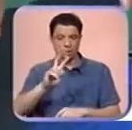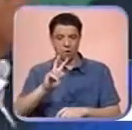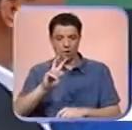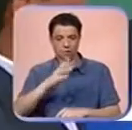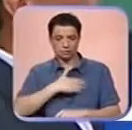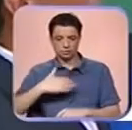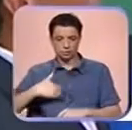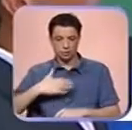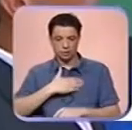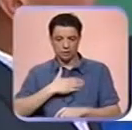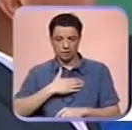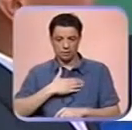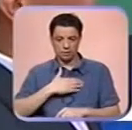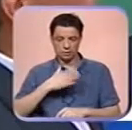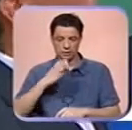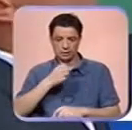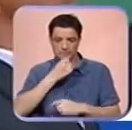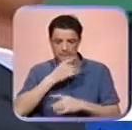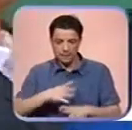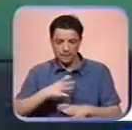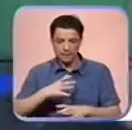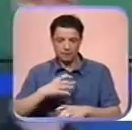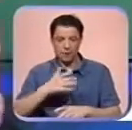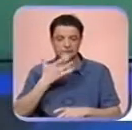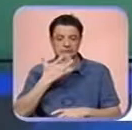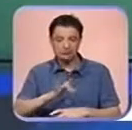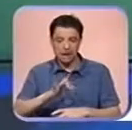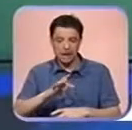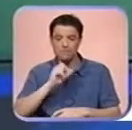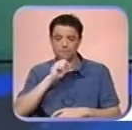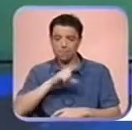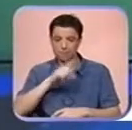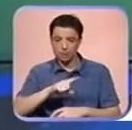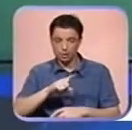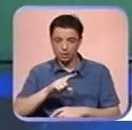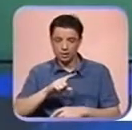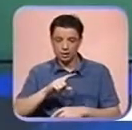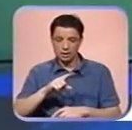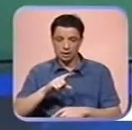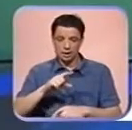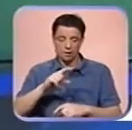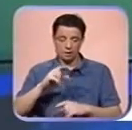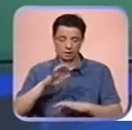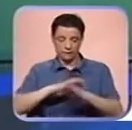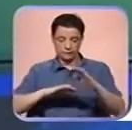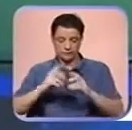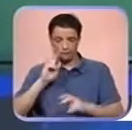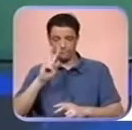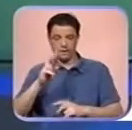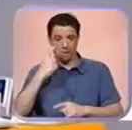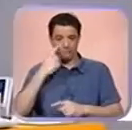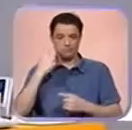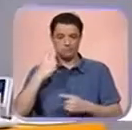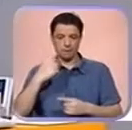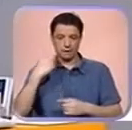ver. Mas se tiver uma exudação, uma perda de líquido, uma pequena hemorragia, essas, se forem centrais, vão fazer com que o doente note. E é preciso